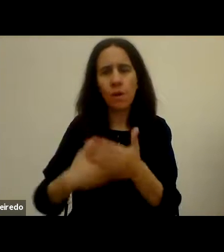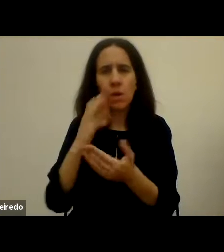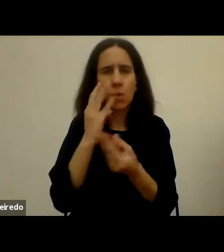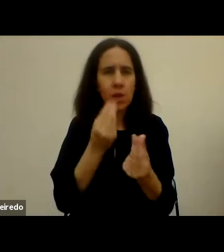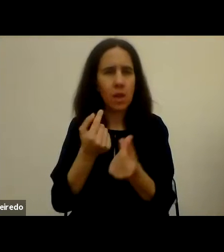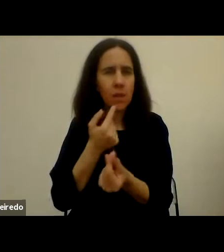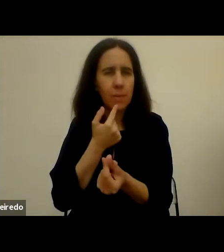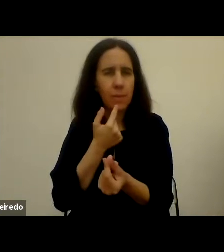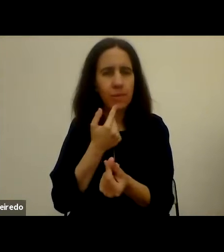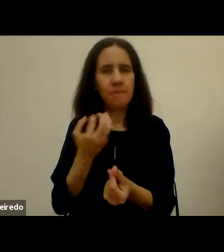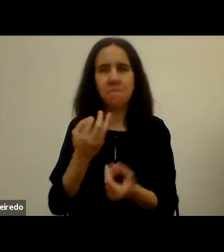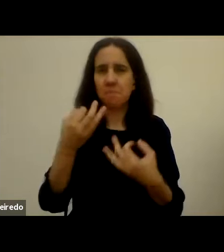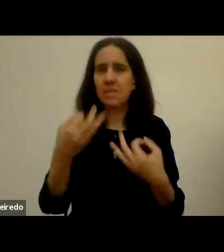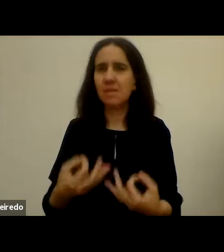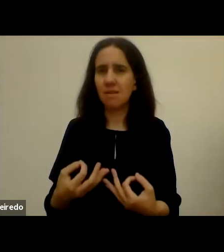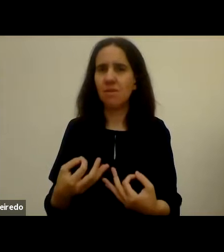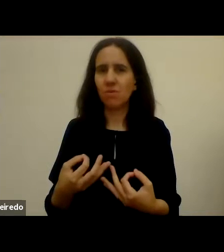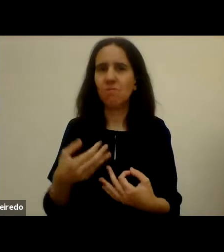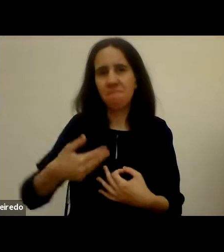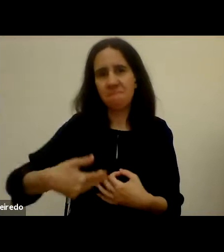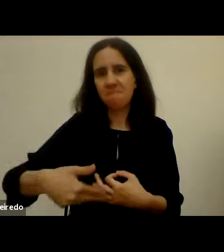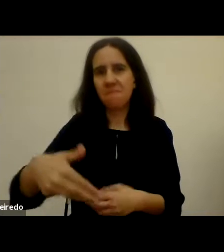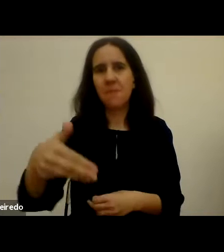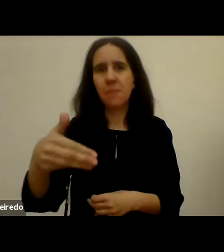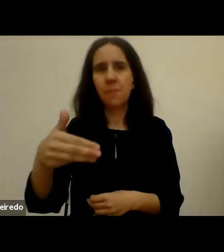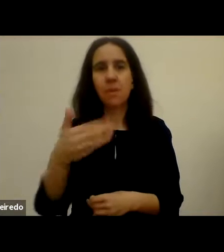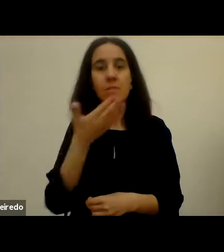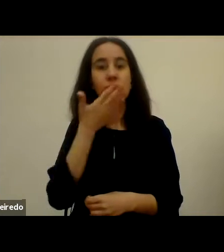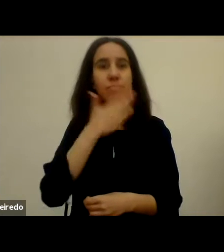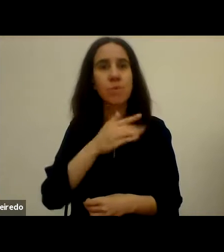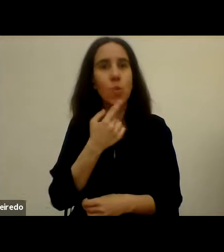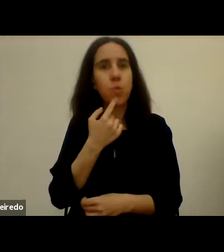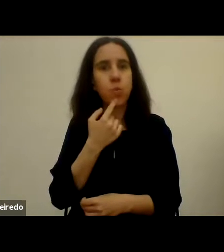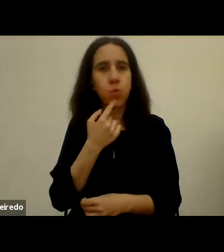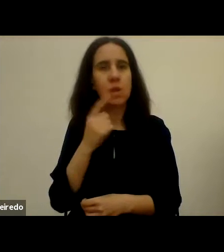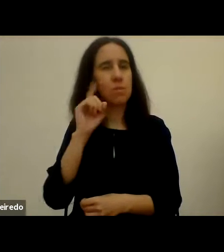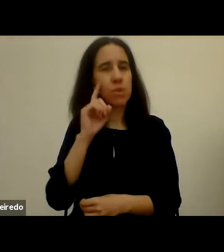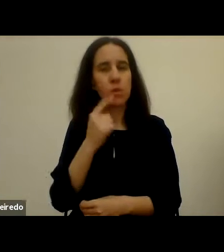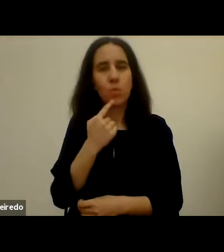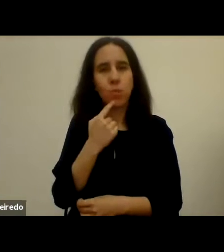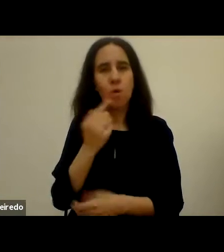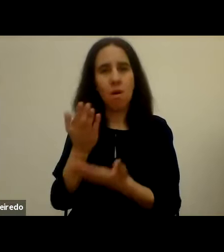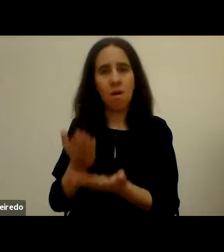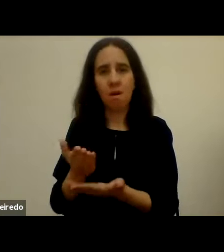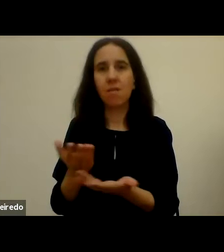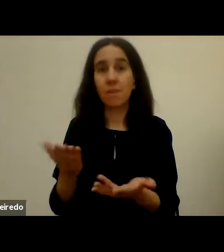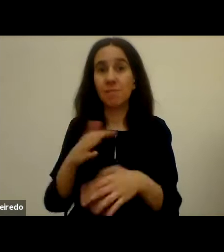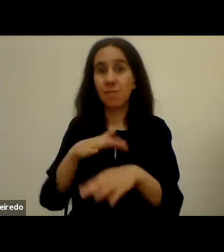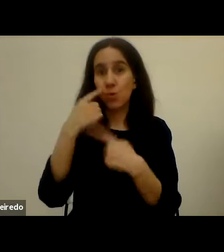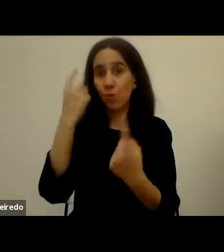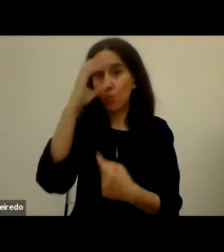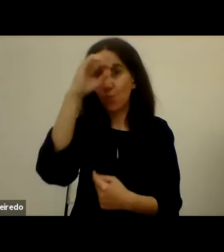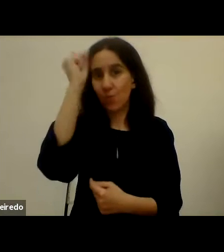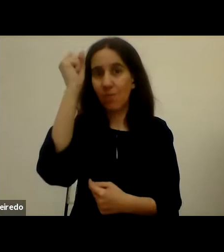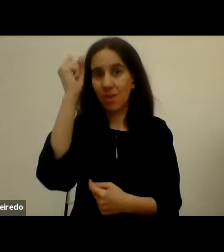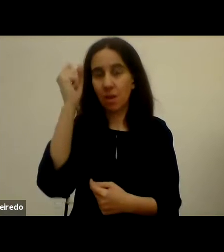qualidade e que certamente será bastante útil e bastante importante para a administração